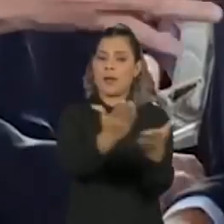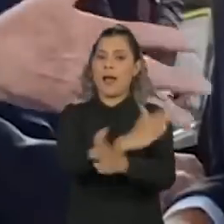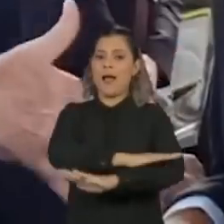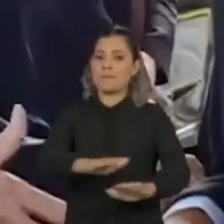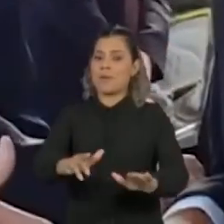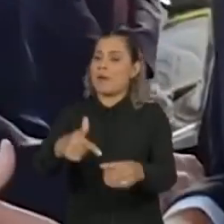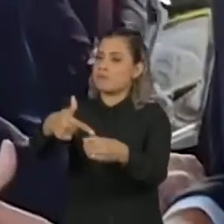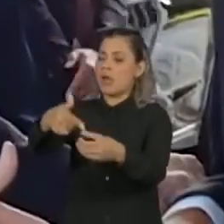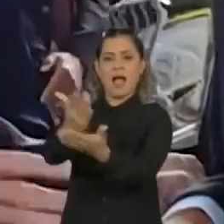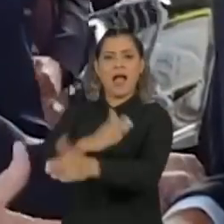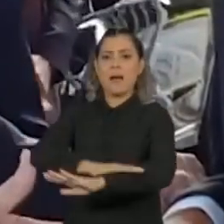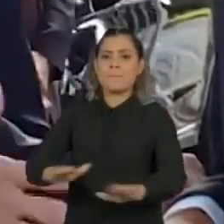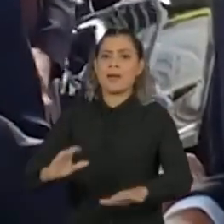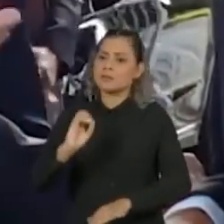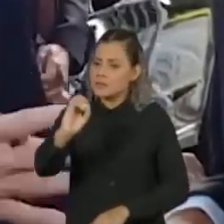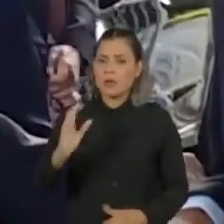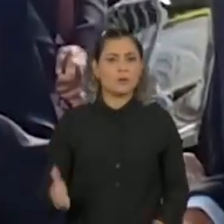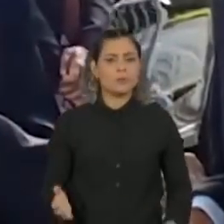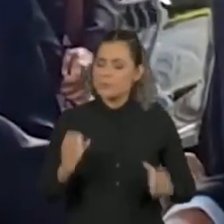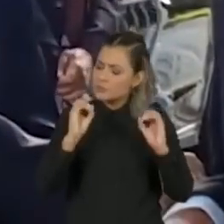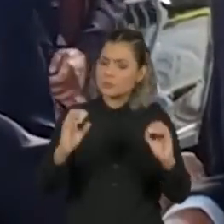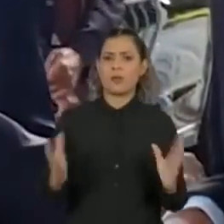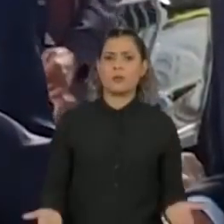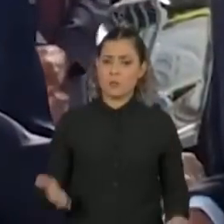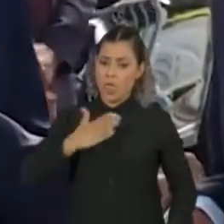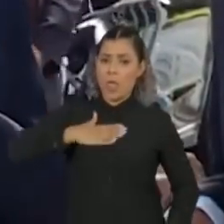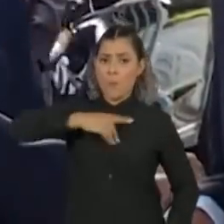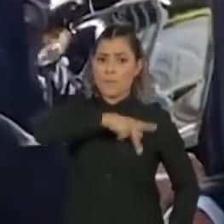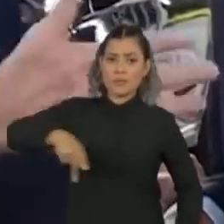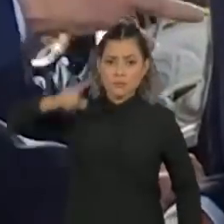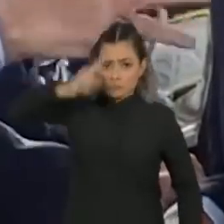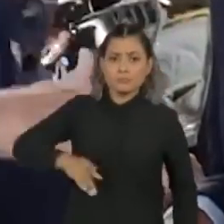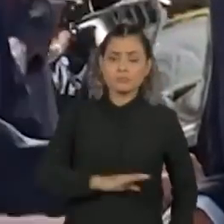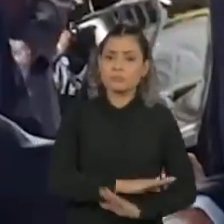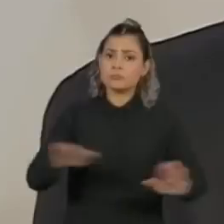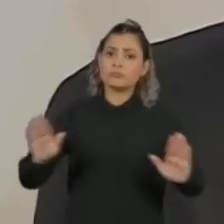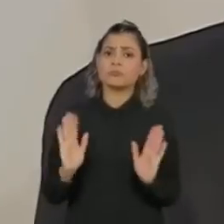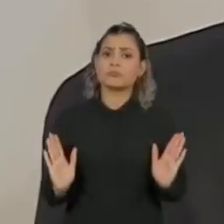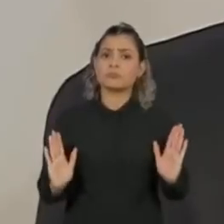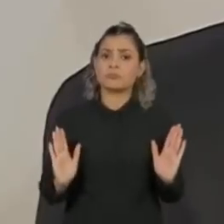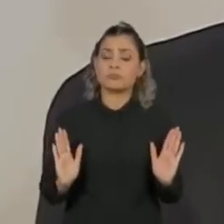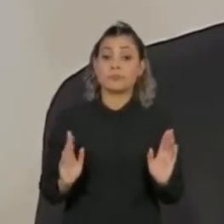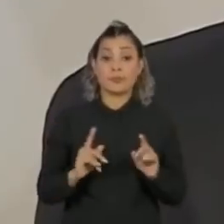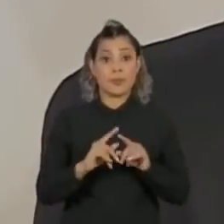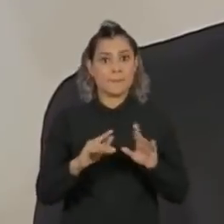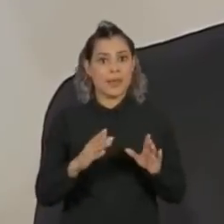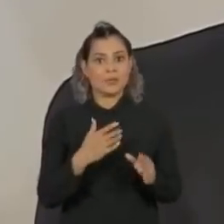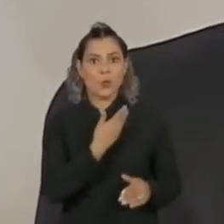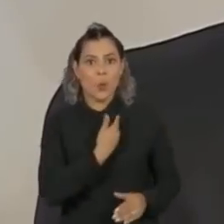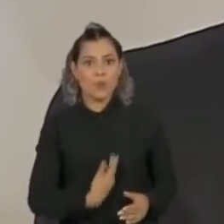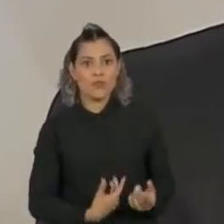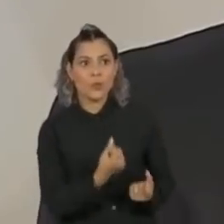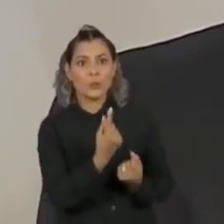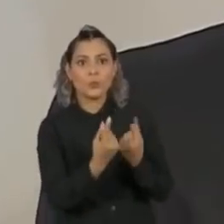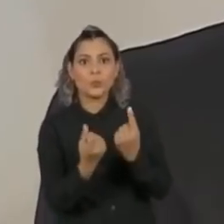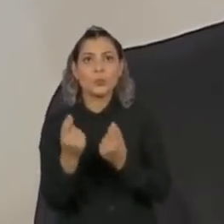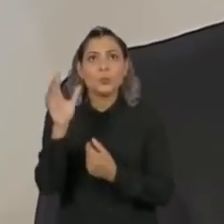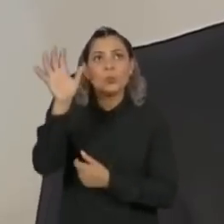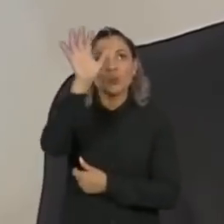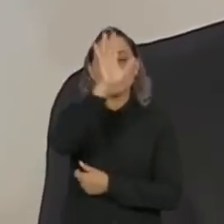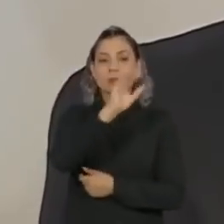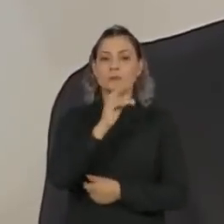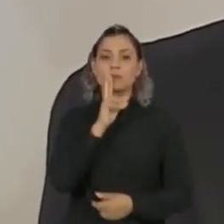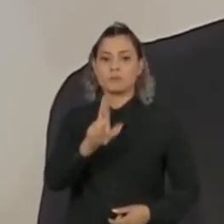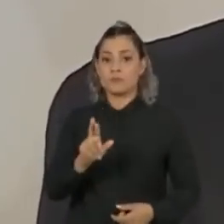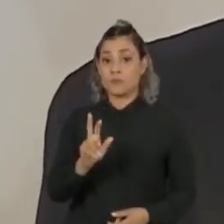Então vamos baixar o 0 meu, federal, 0, que eu sou presidente. Certo? Eles 0 dele lá. A reação dos governadores foi imediata.